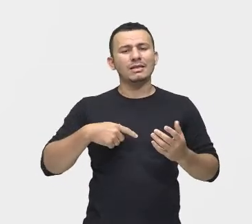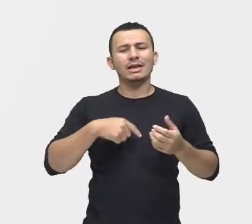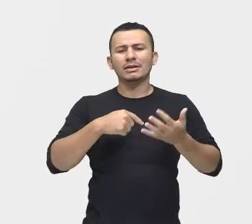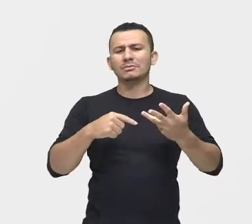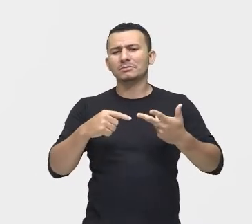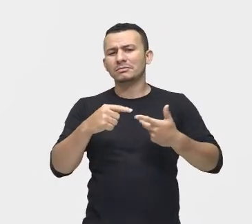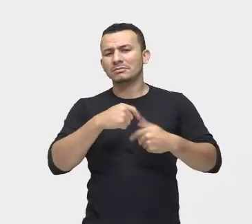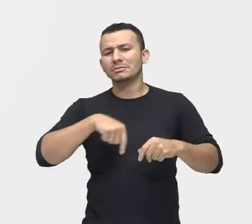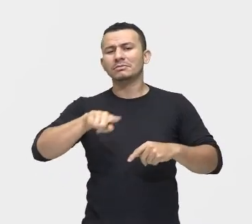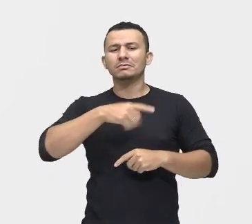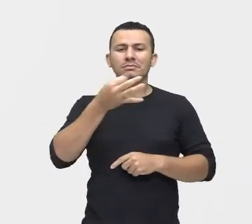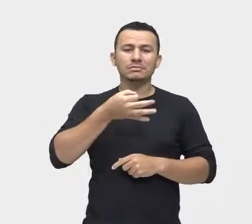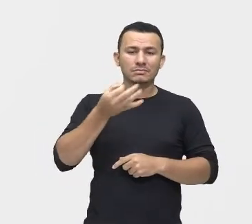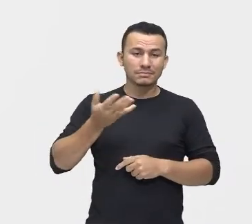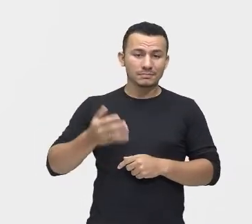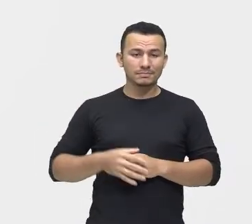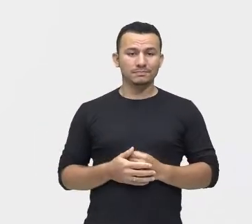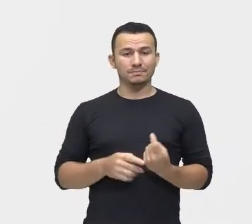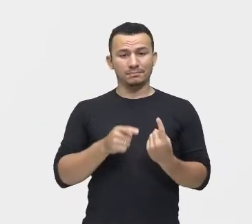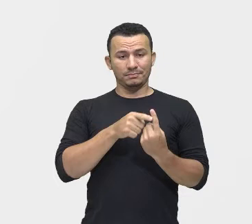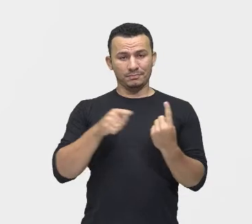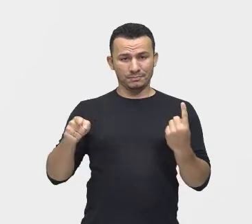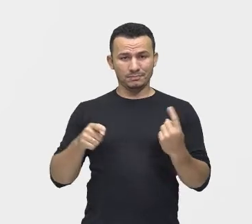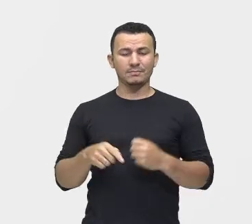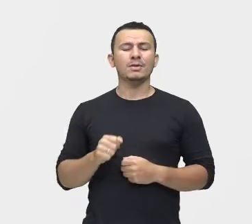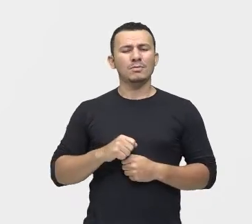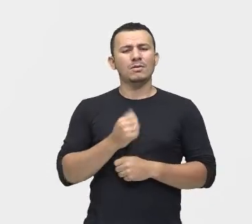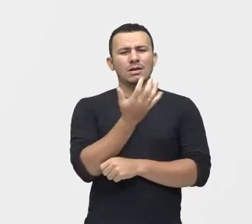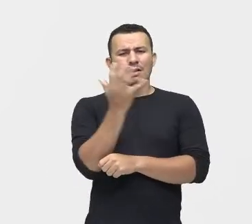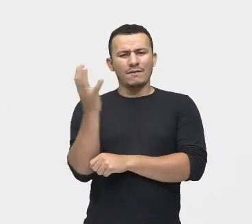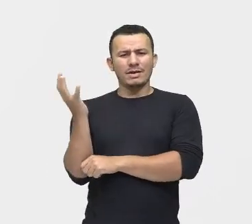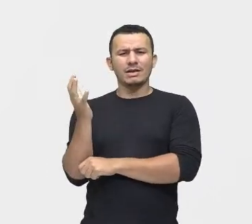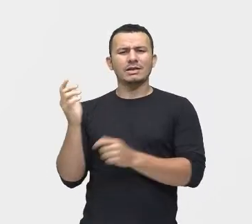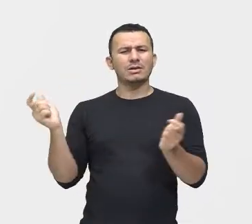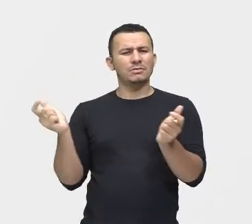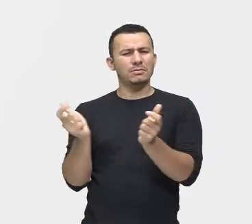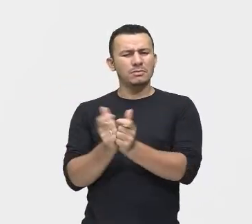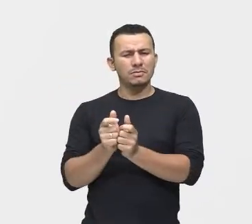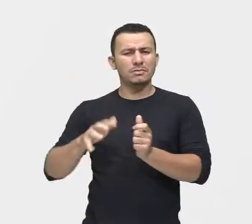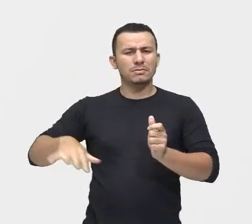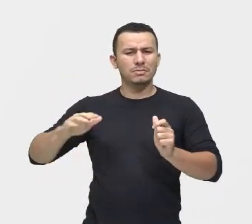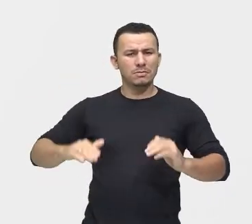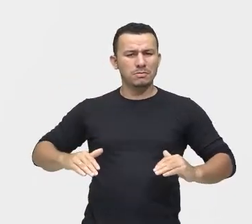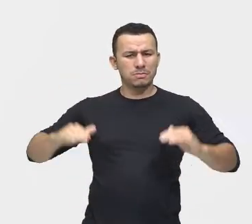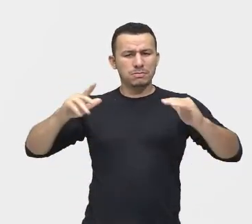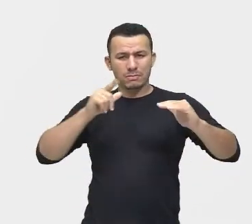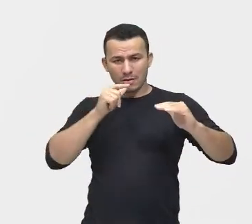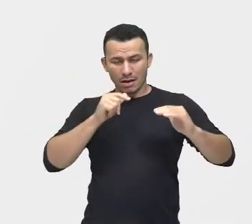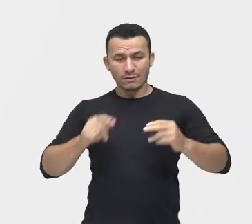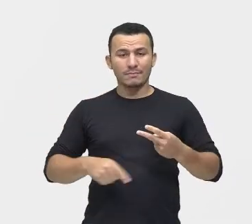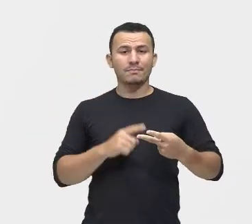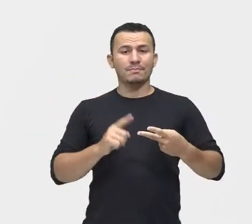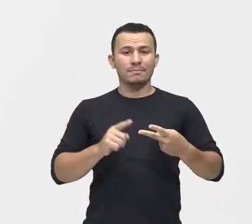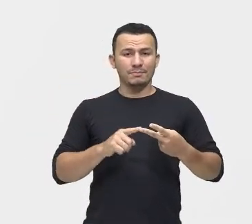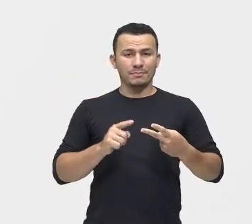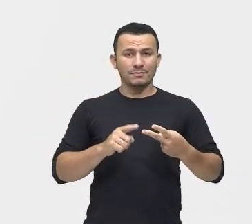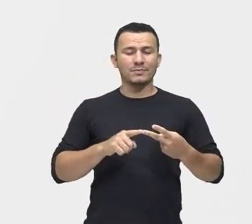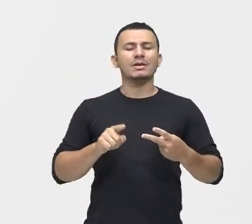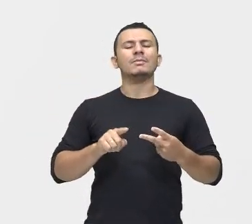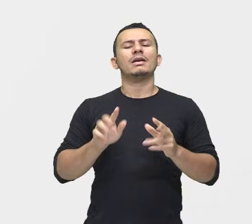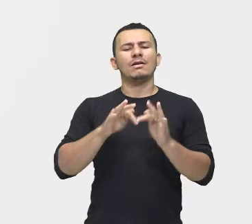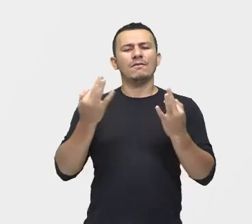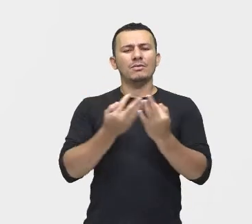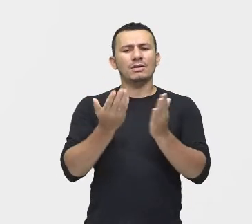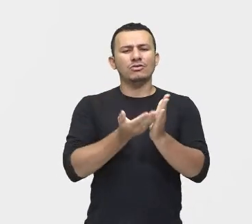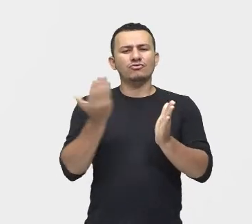citar. Vamos lá. 1. Perda da vegetação em áreas de inundação. 2. Remoção de famílias em